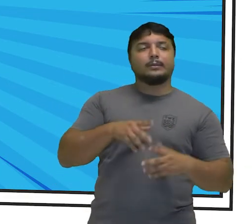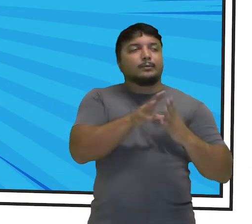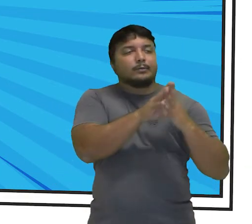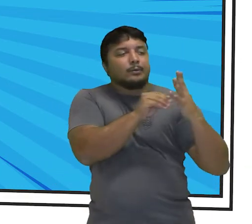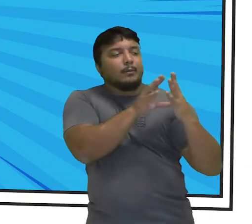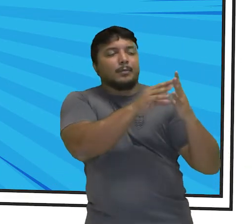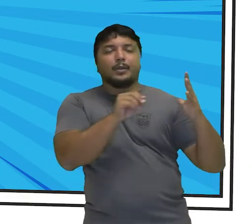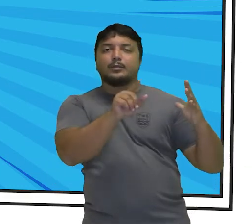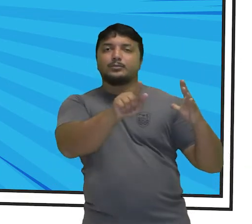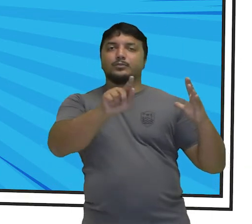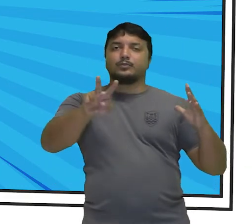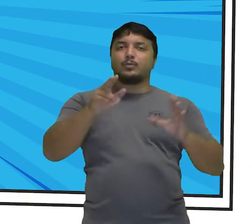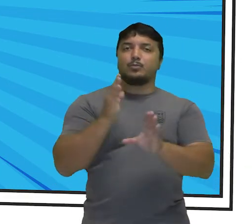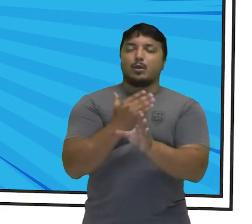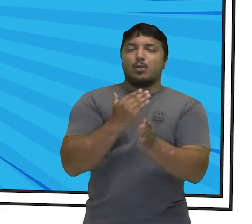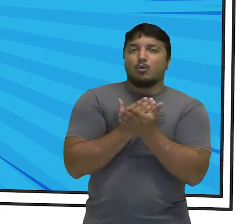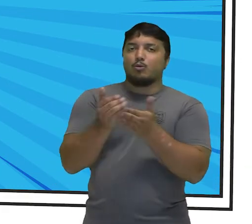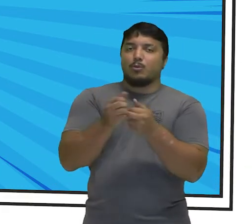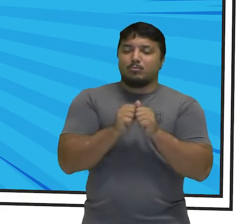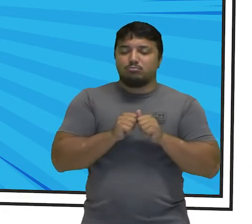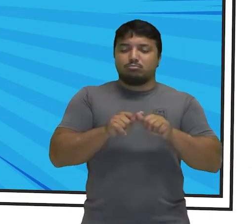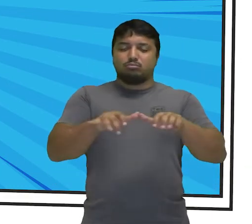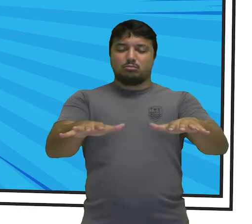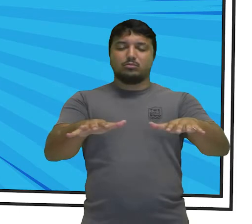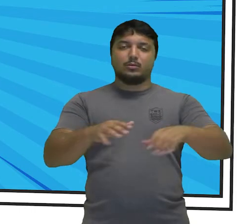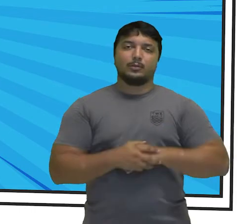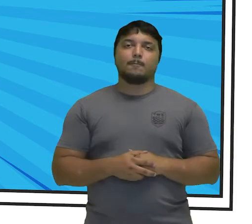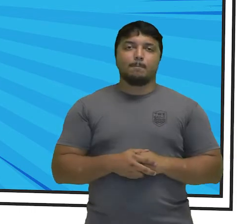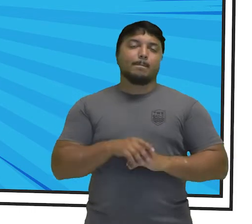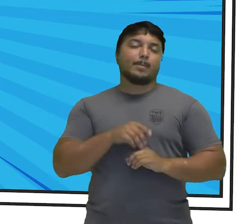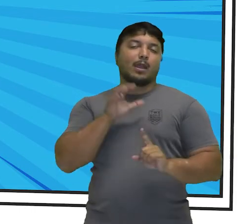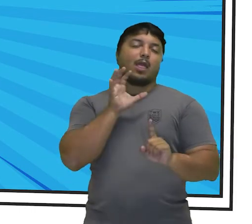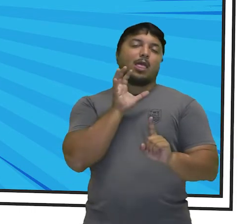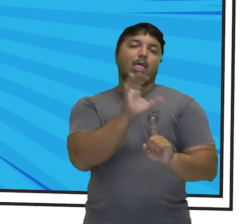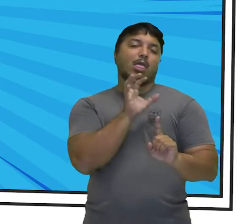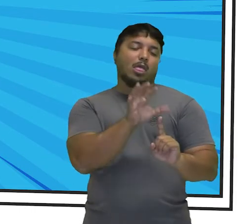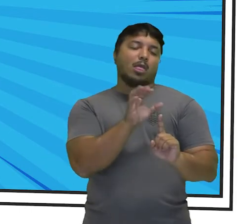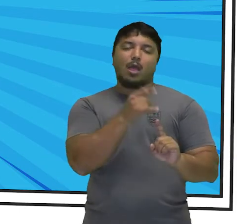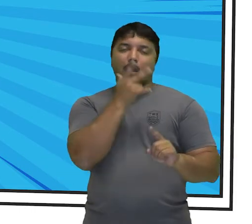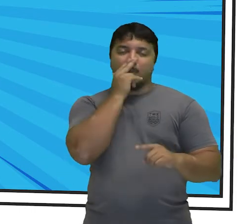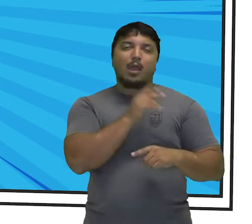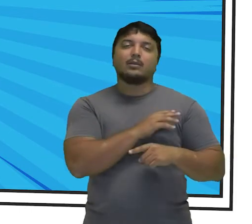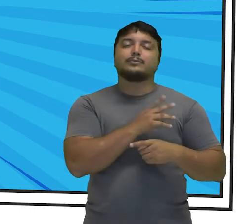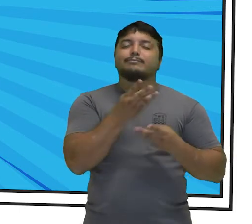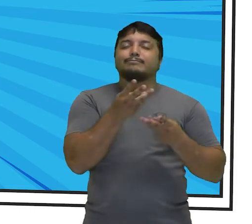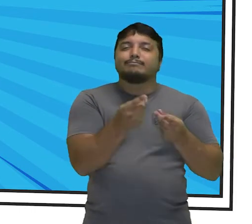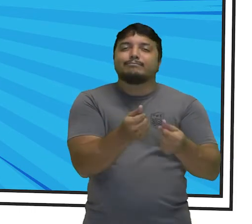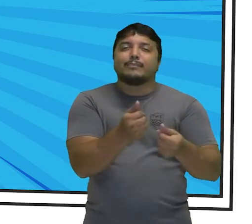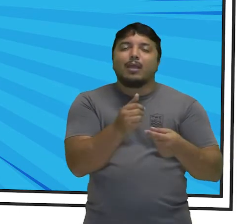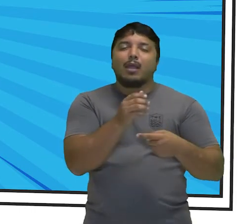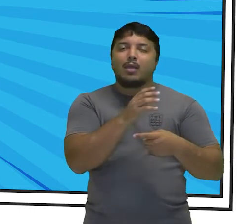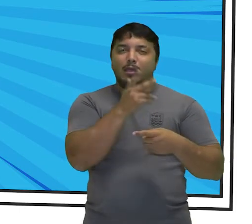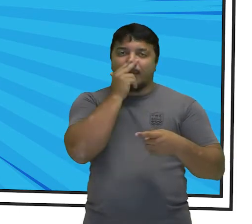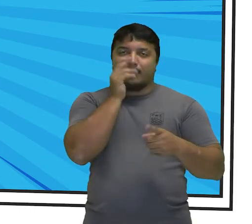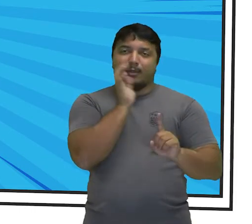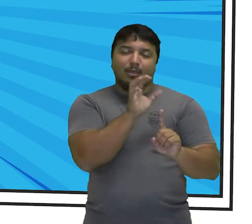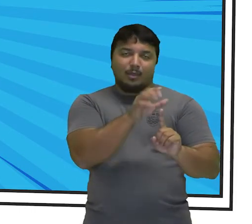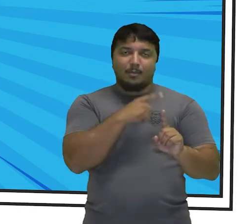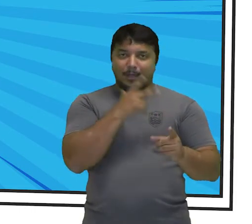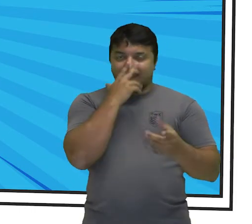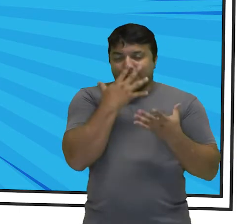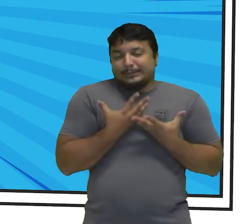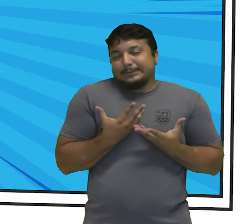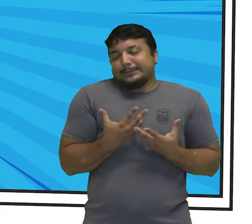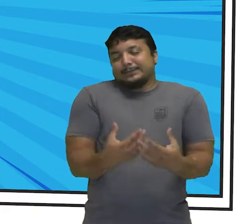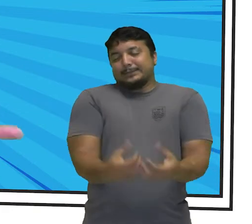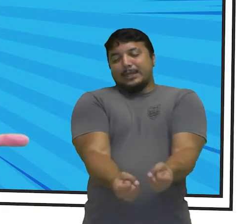porque Vargas é o iniciador desse processo. O populismo é demagogo, mas o populismo é extremamente agradável.